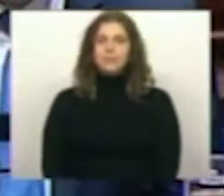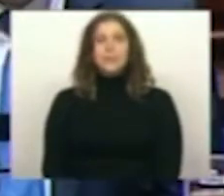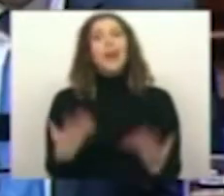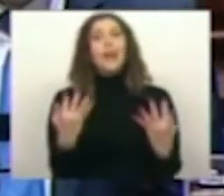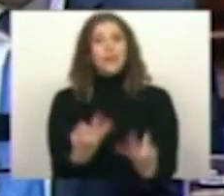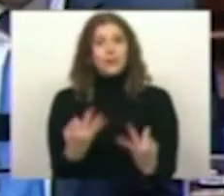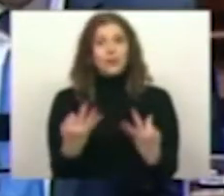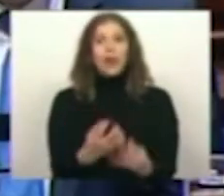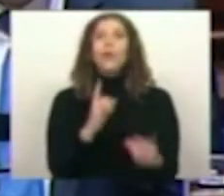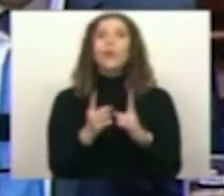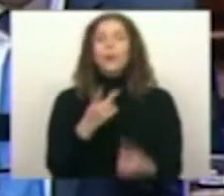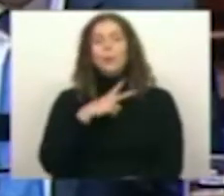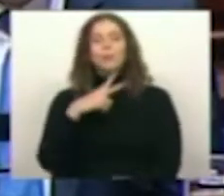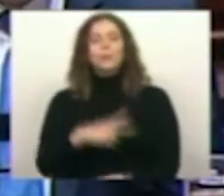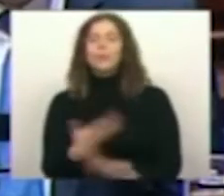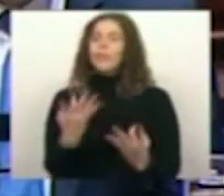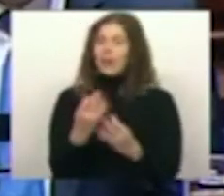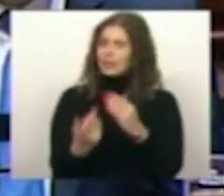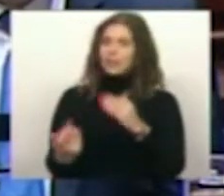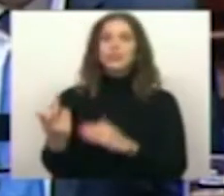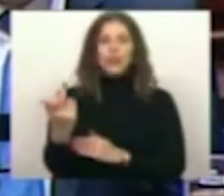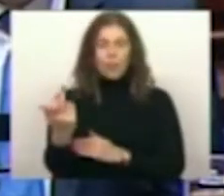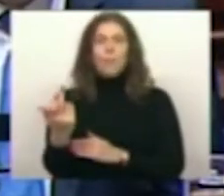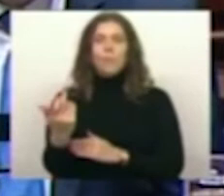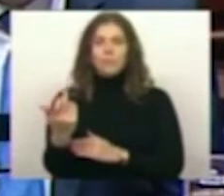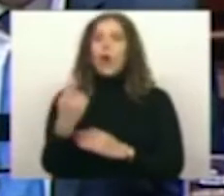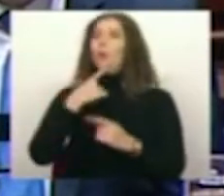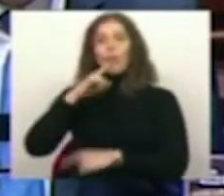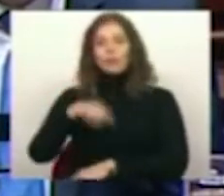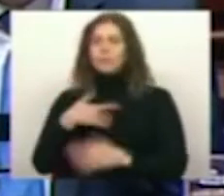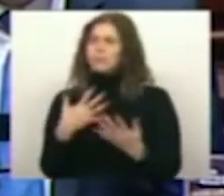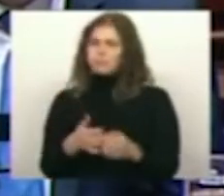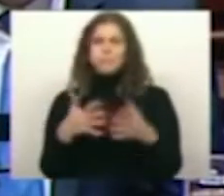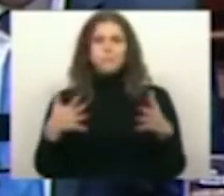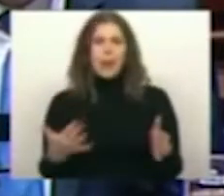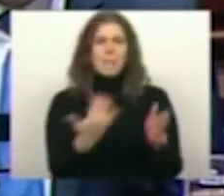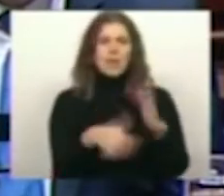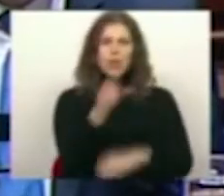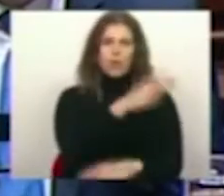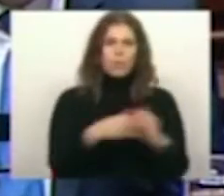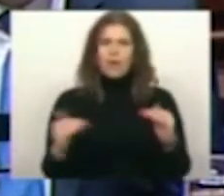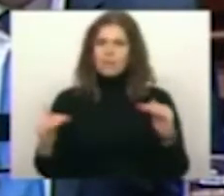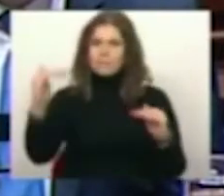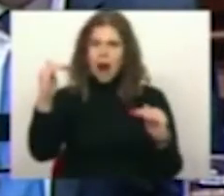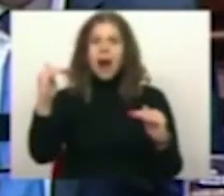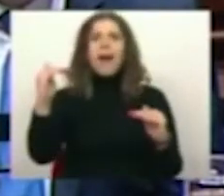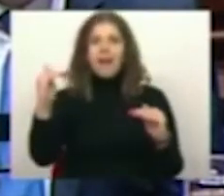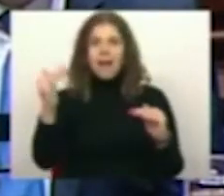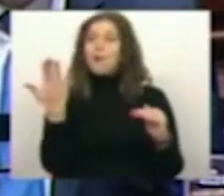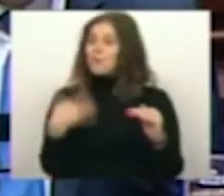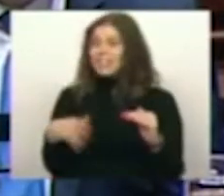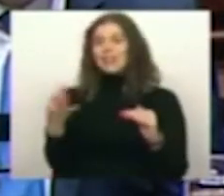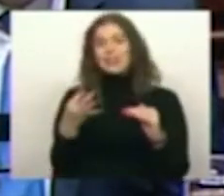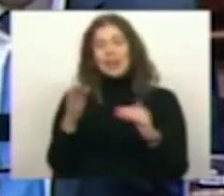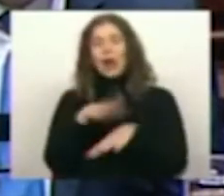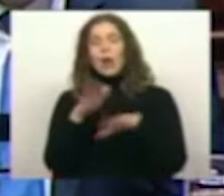A verdade é que Portugal não só cresceu, mais uma vez, largamente acima da média europeia, como também